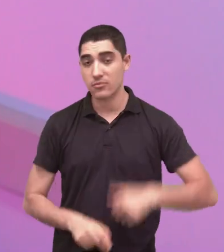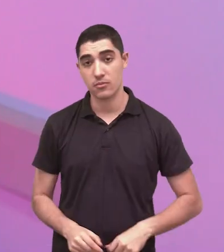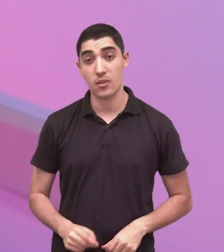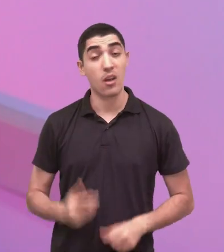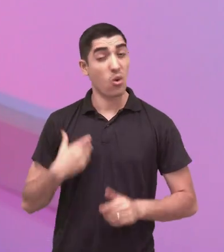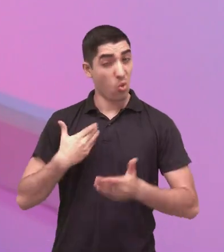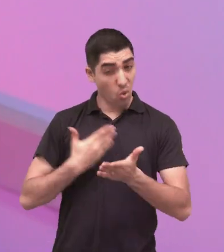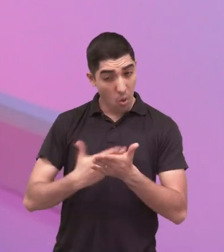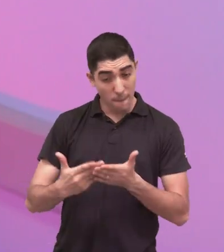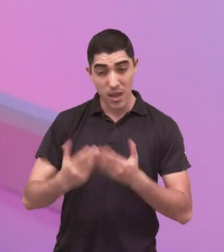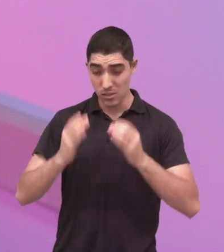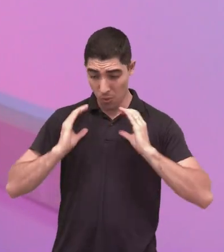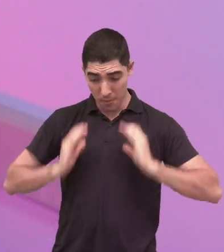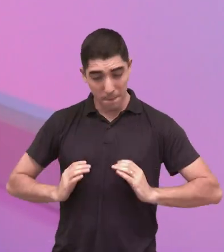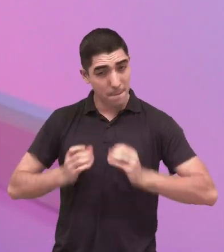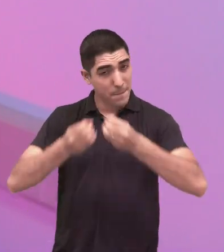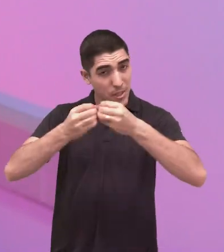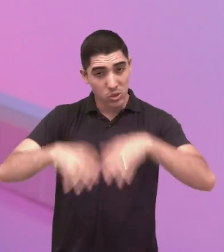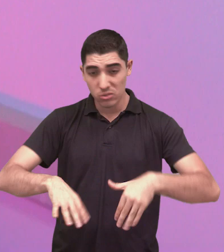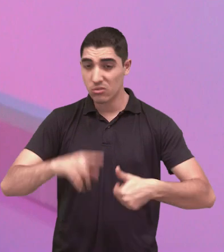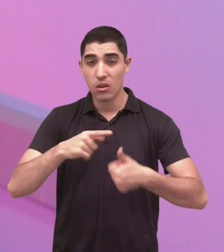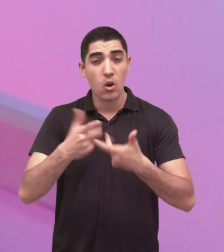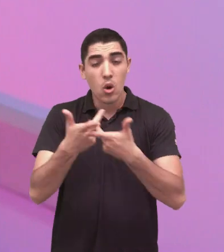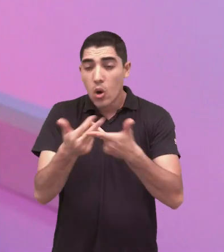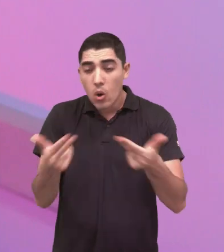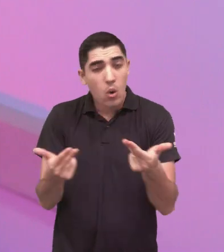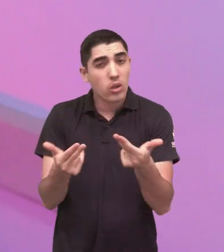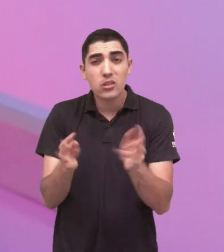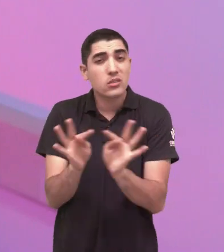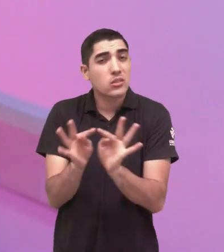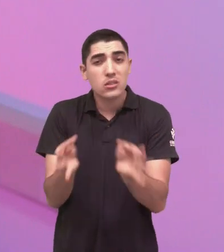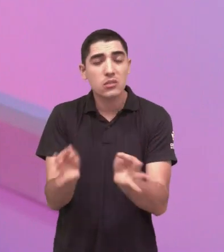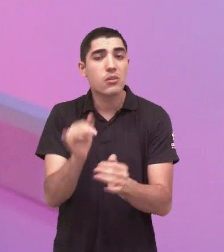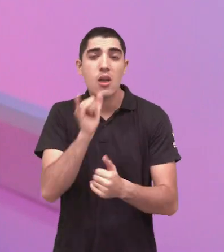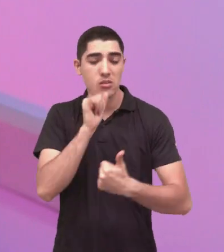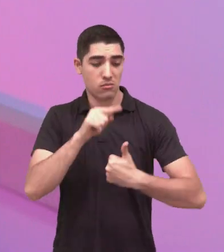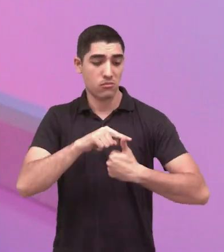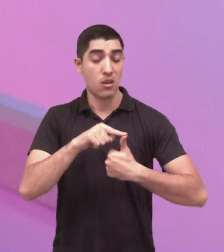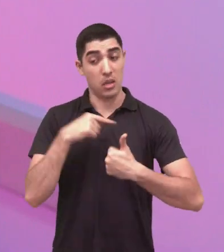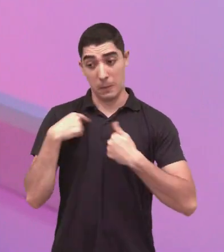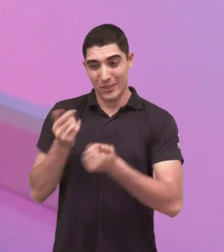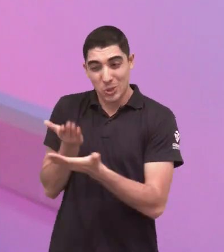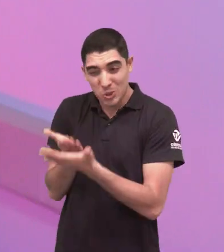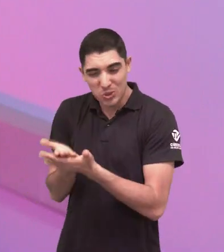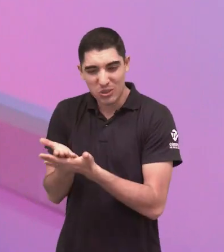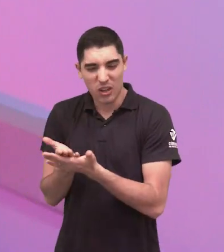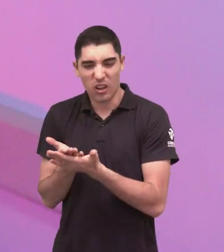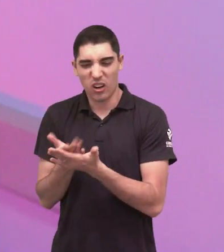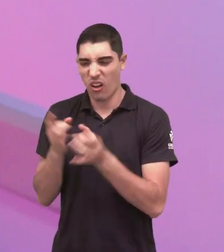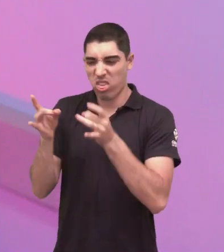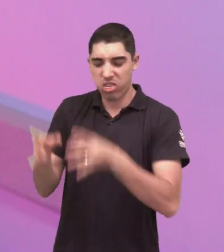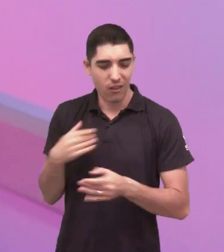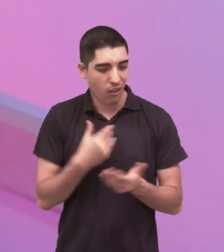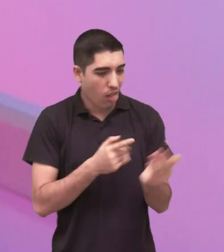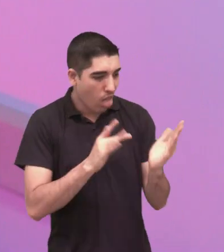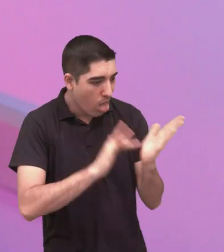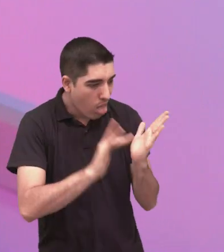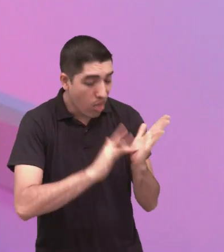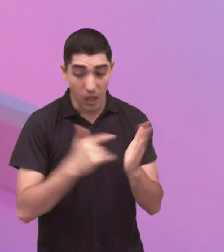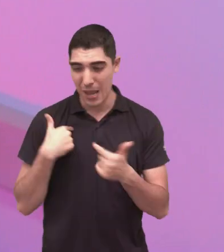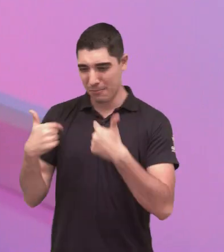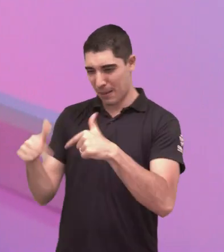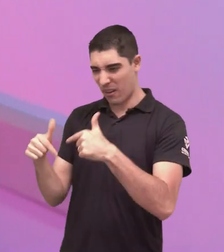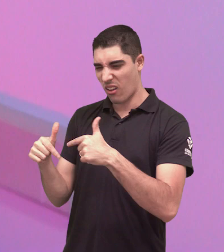vai me trazer um prejuízo comportamental em quê? Em coisas que eu tenho que fazer. Por exemplo, se eu preciso estudar, se eu preciso